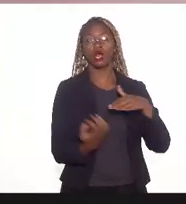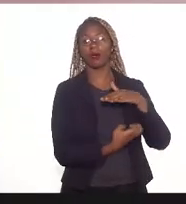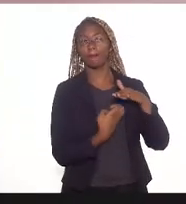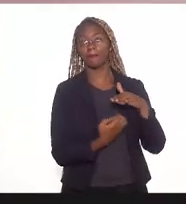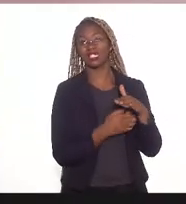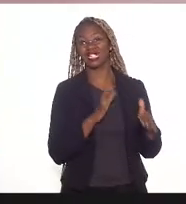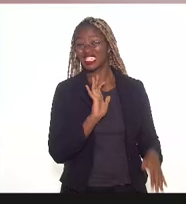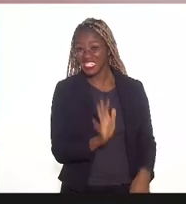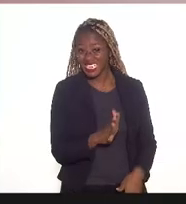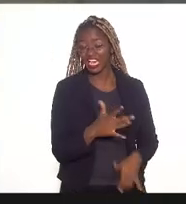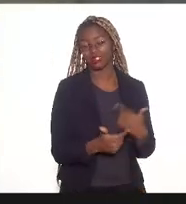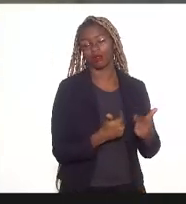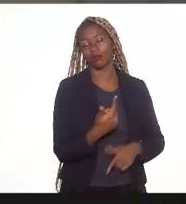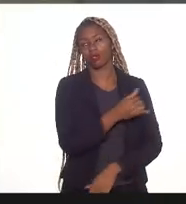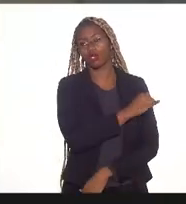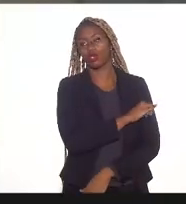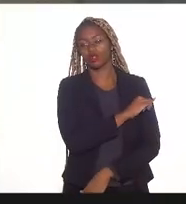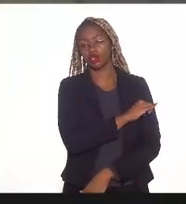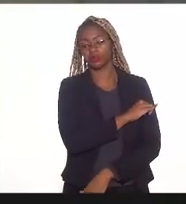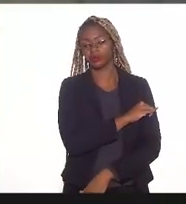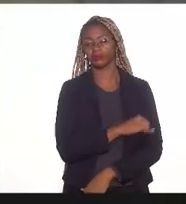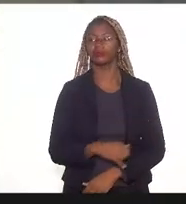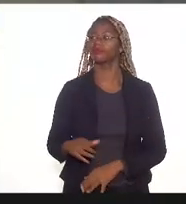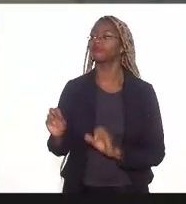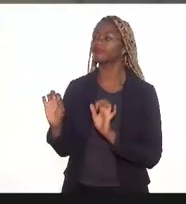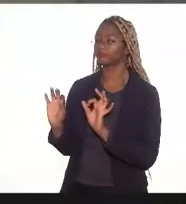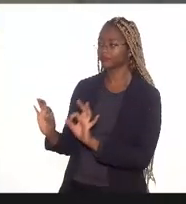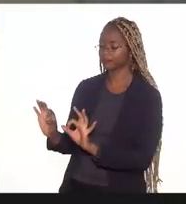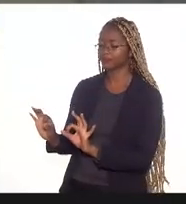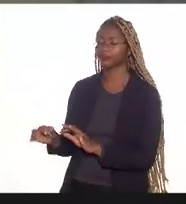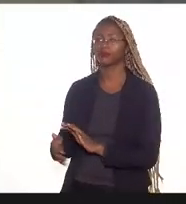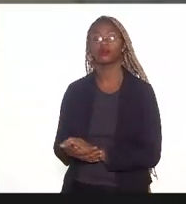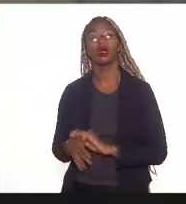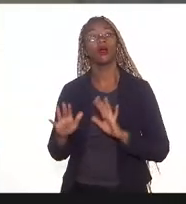operando no Rio. Perfeitamente.